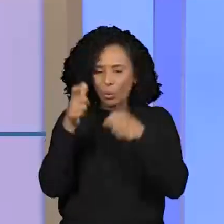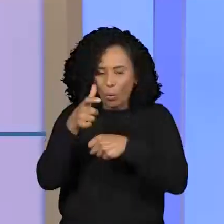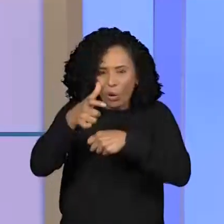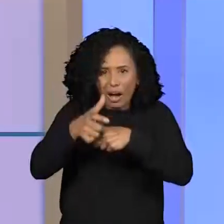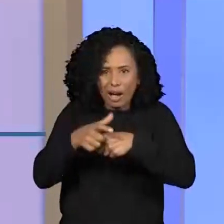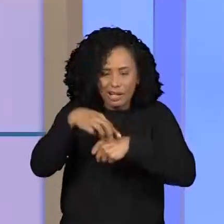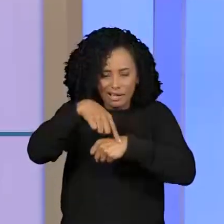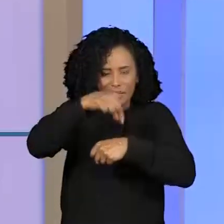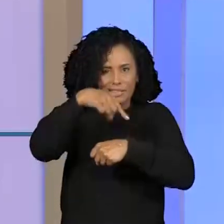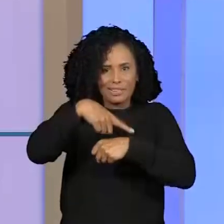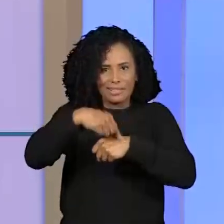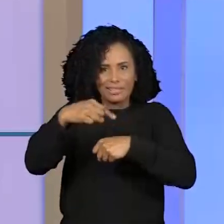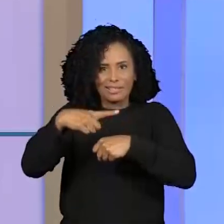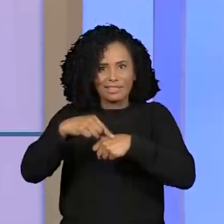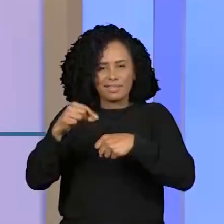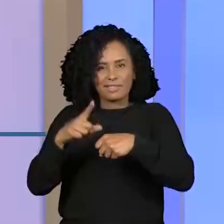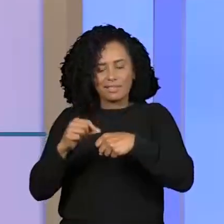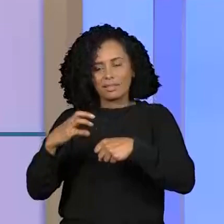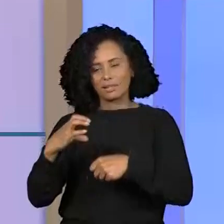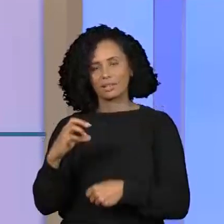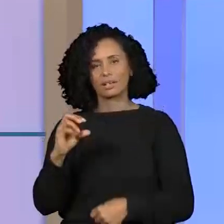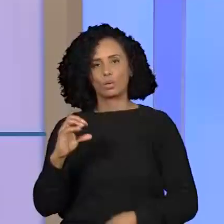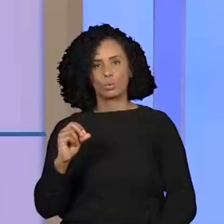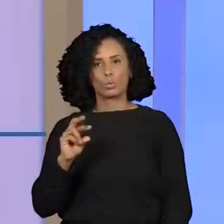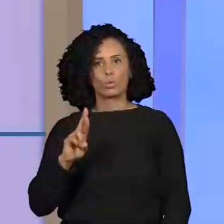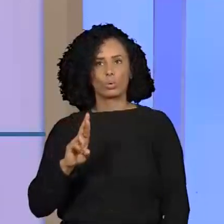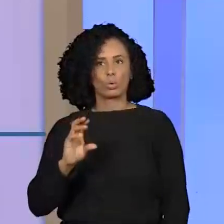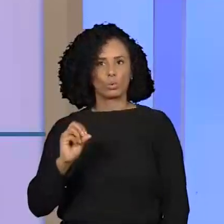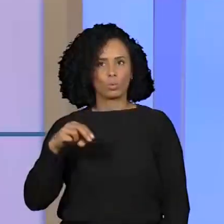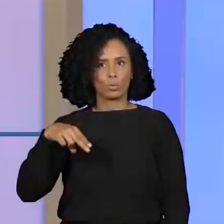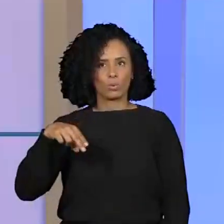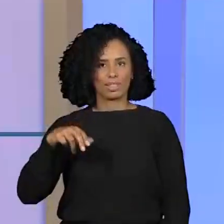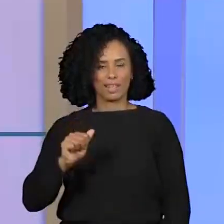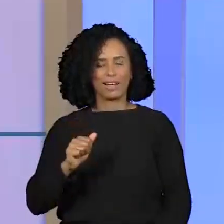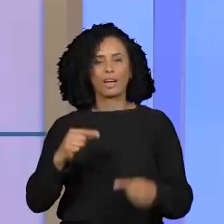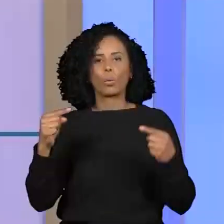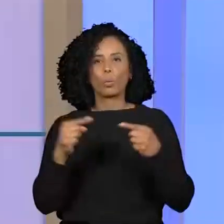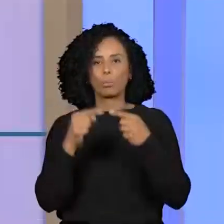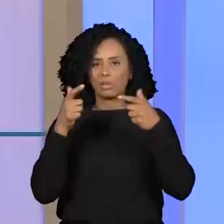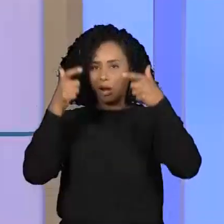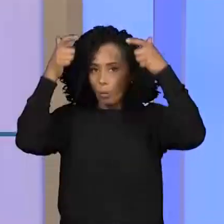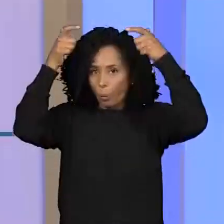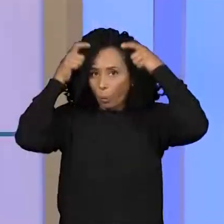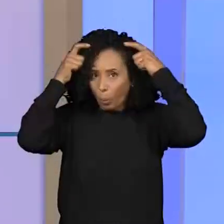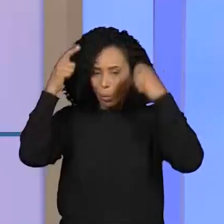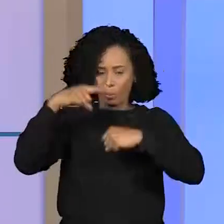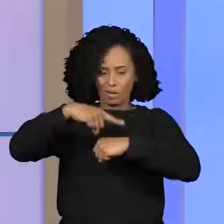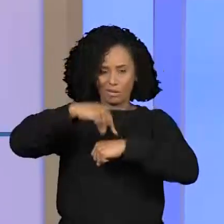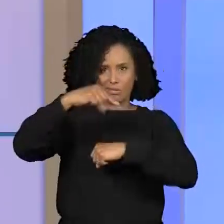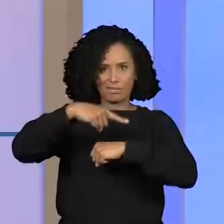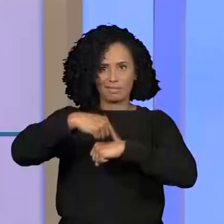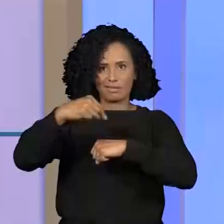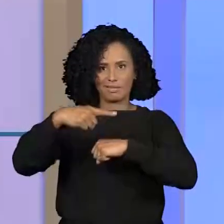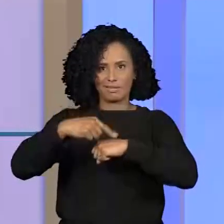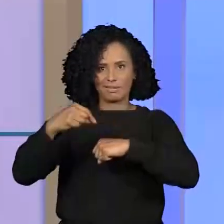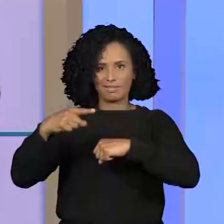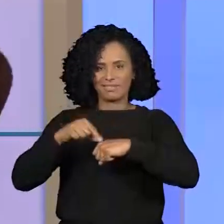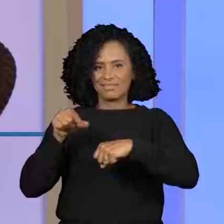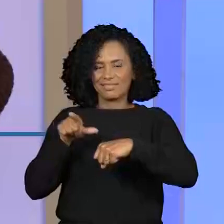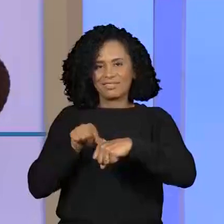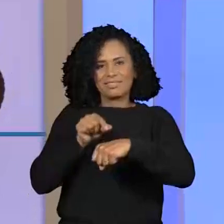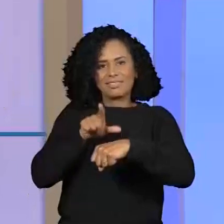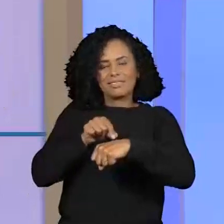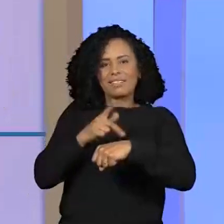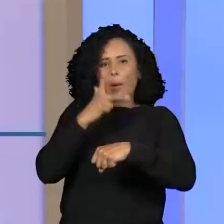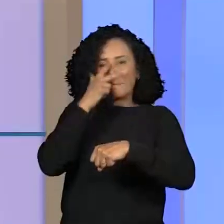de coronavírus, né? Porque a sua estrutura ali, a parte de fora, o jeitão ali do vírus, né? Ele parece que ele